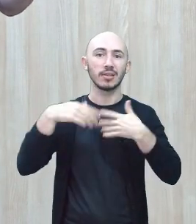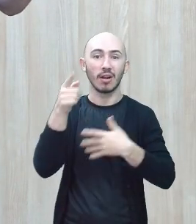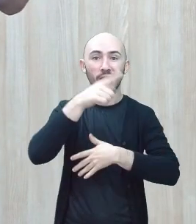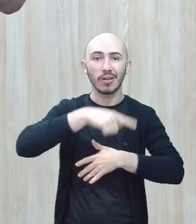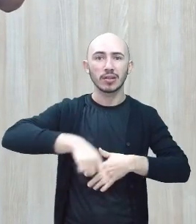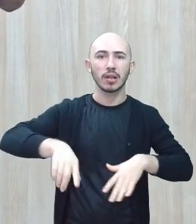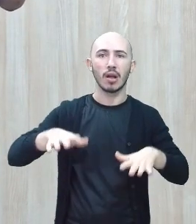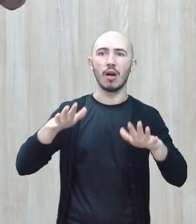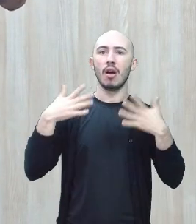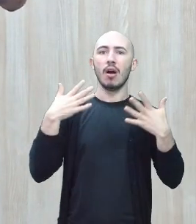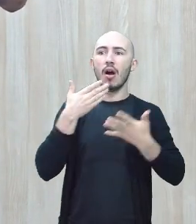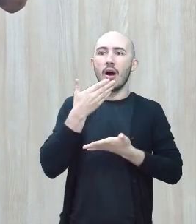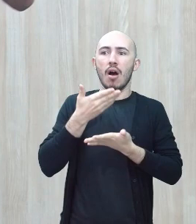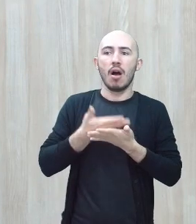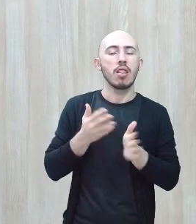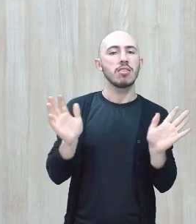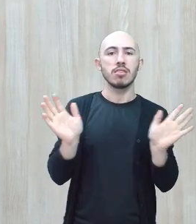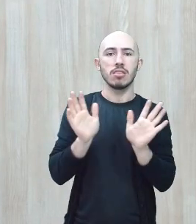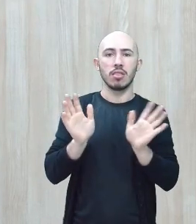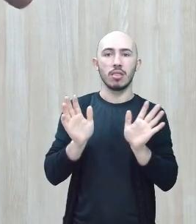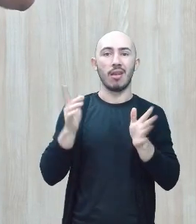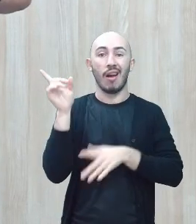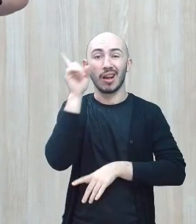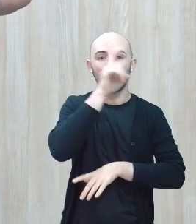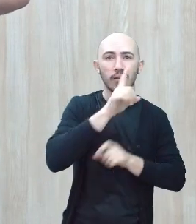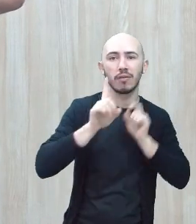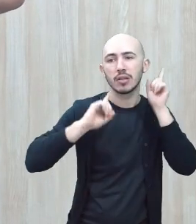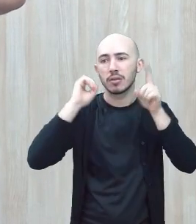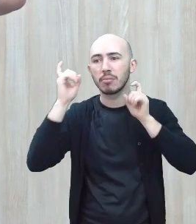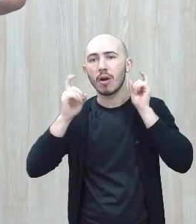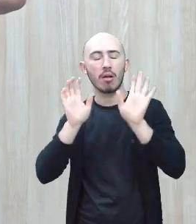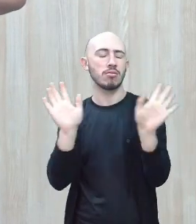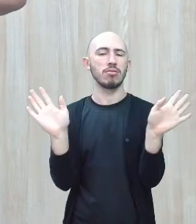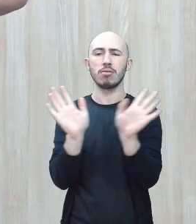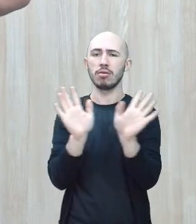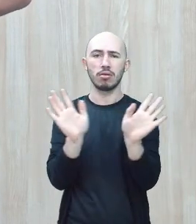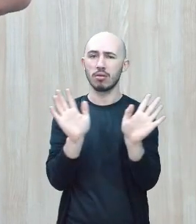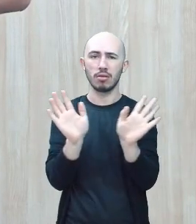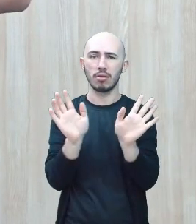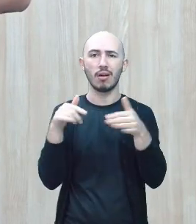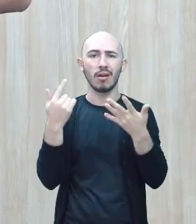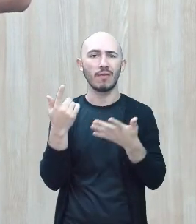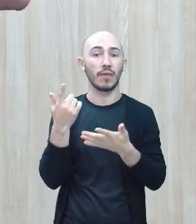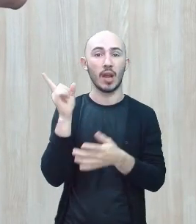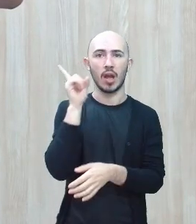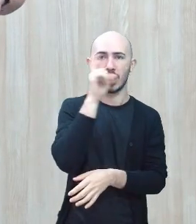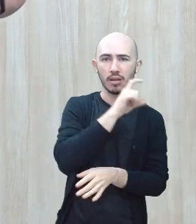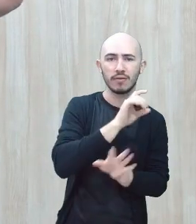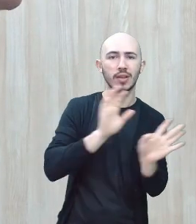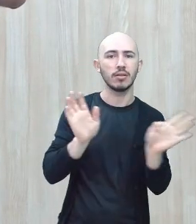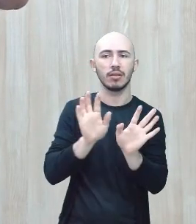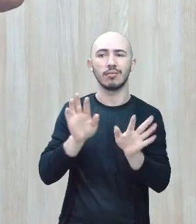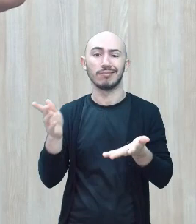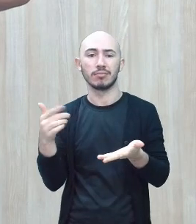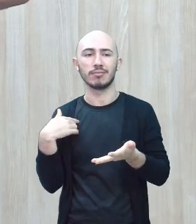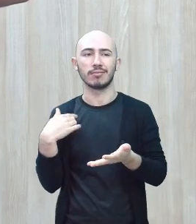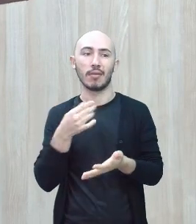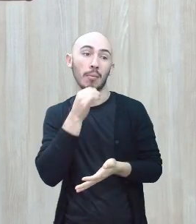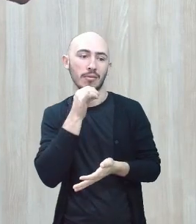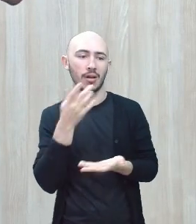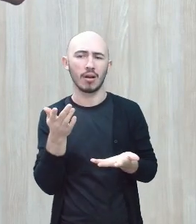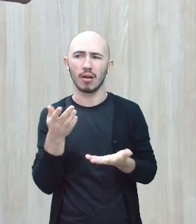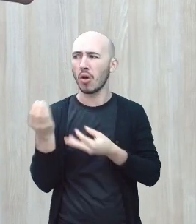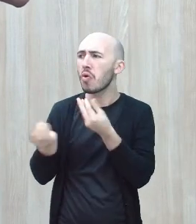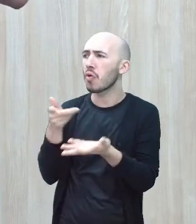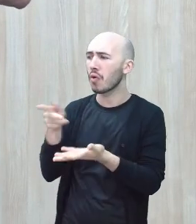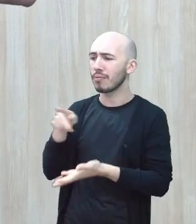abismado, com a testa tão franzida, imaginando que se em português eu já não consigo, quanto mais em inglês,